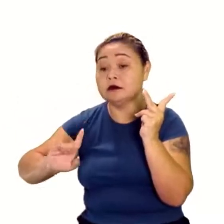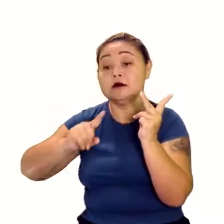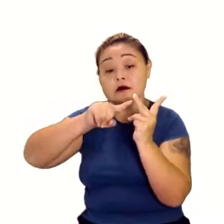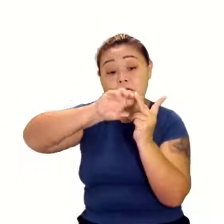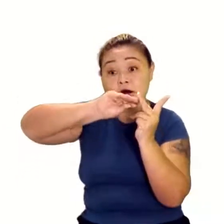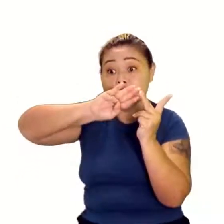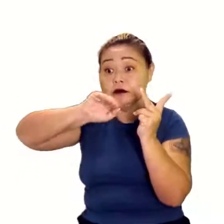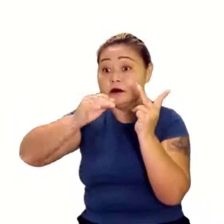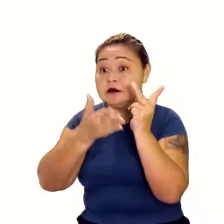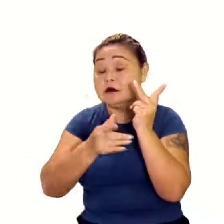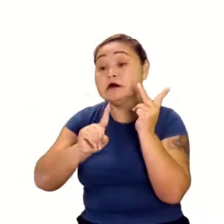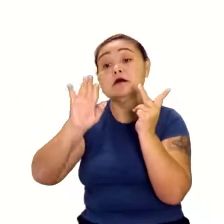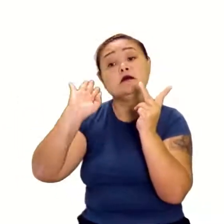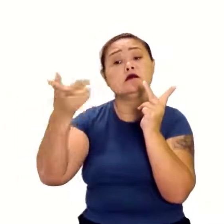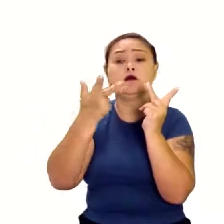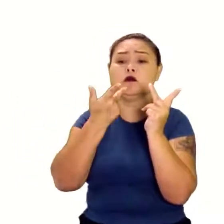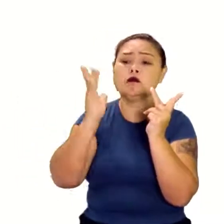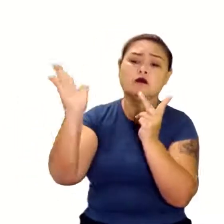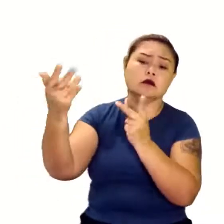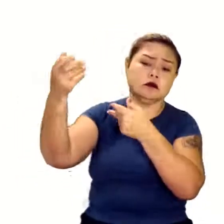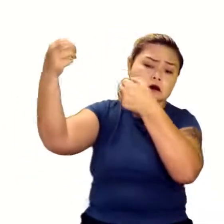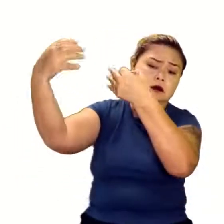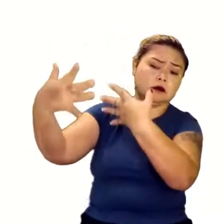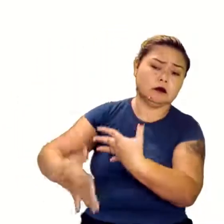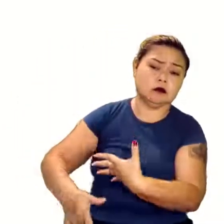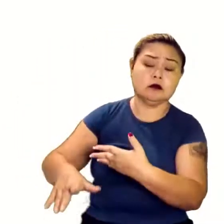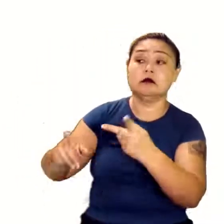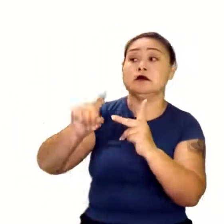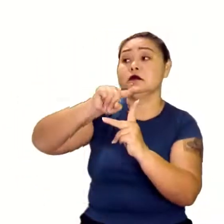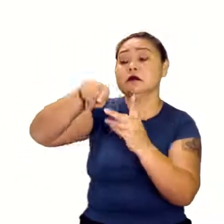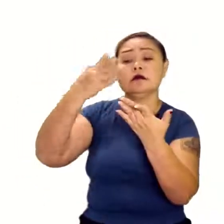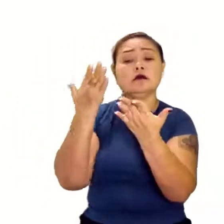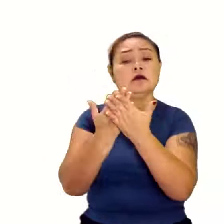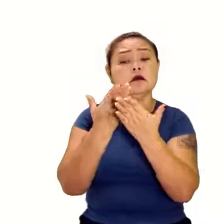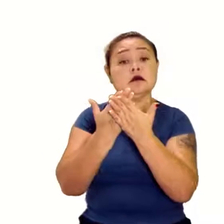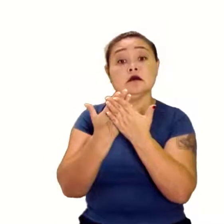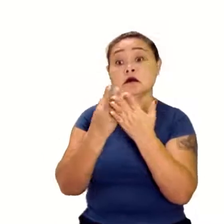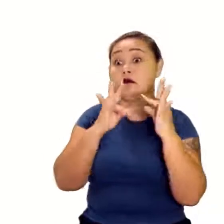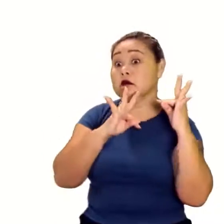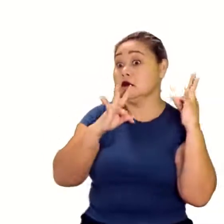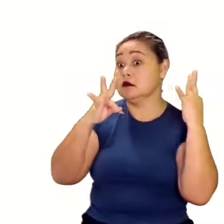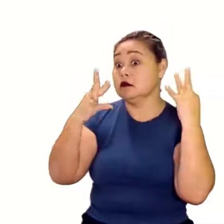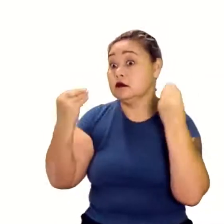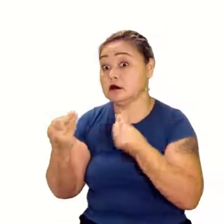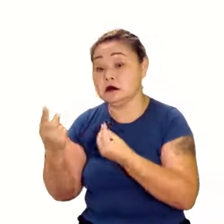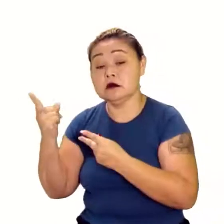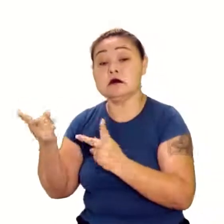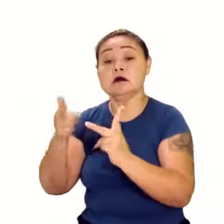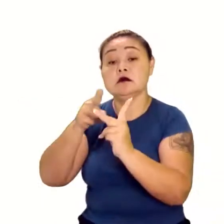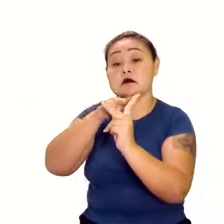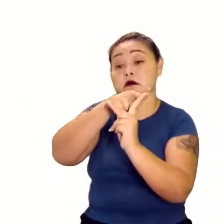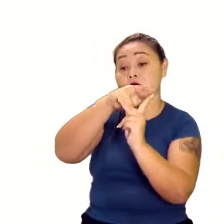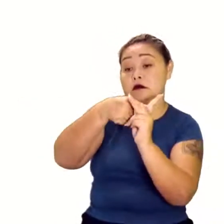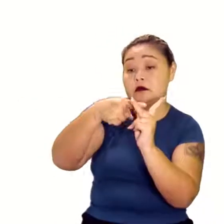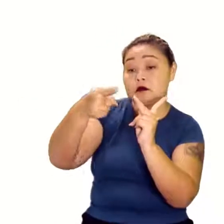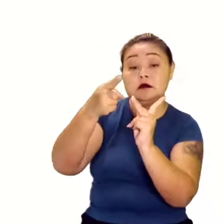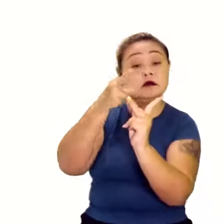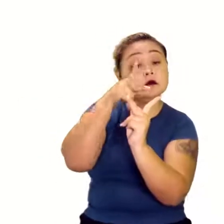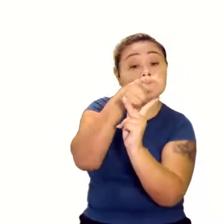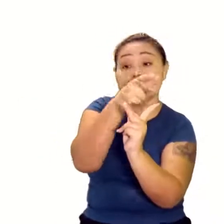radicando. Isso nós já falamos para vocês. Uma aula quase que toda. Olha aí, ó.